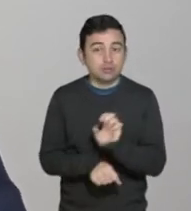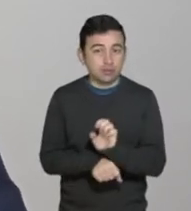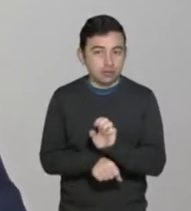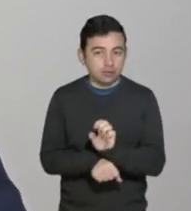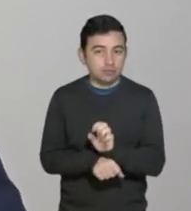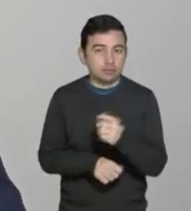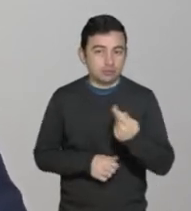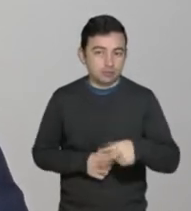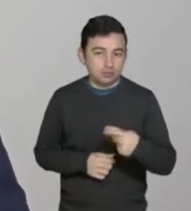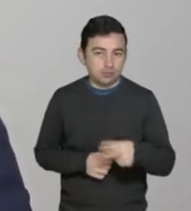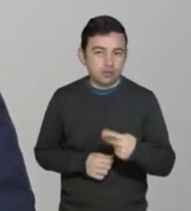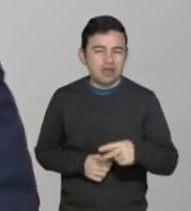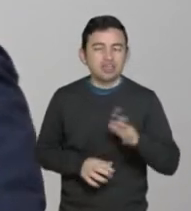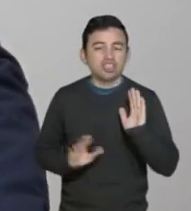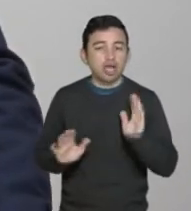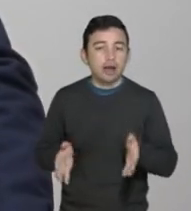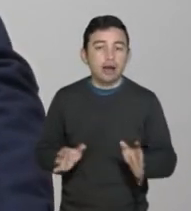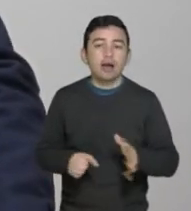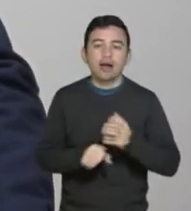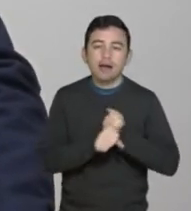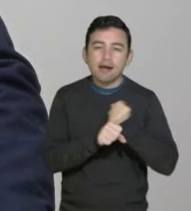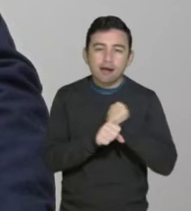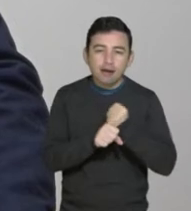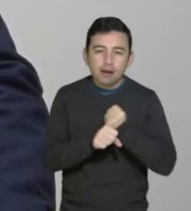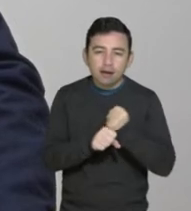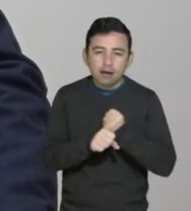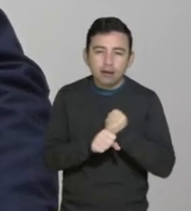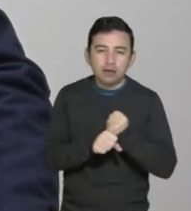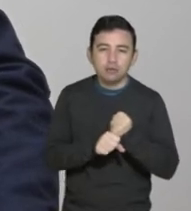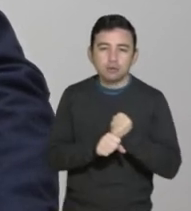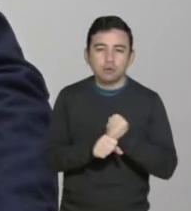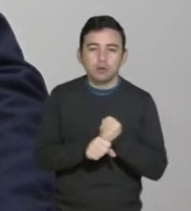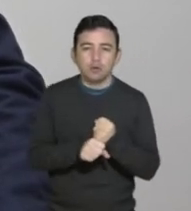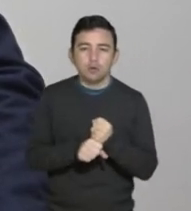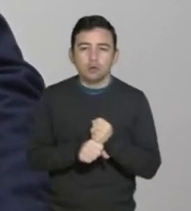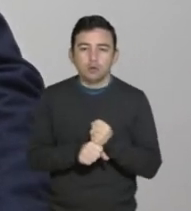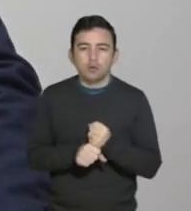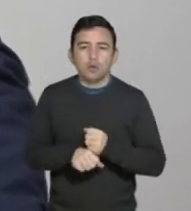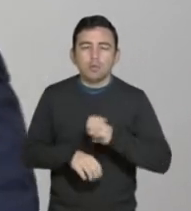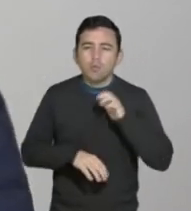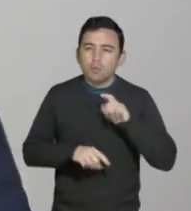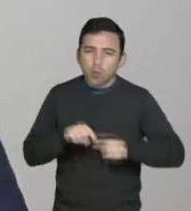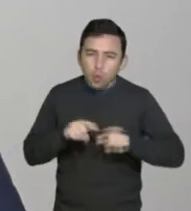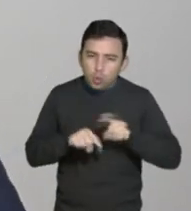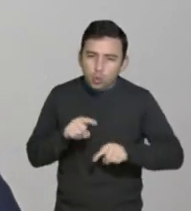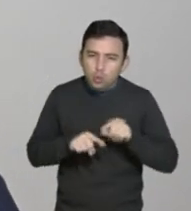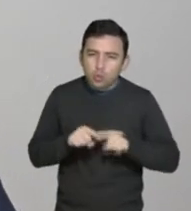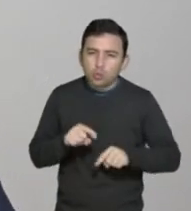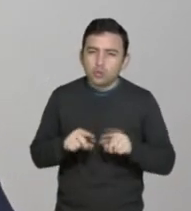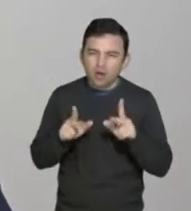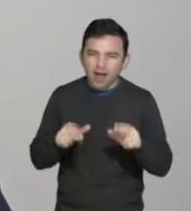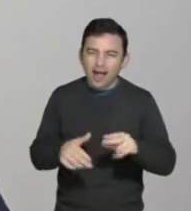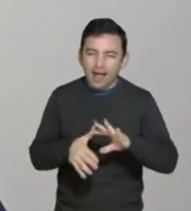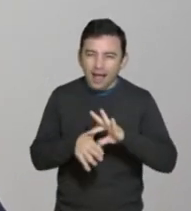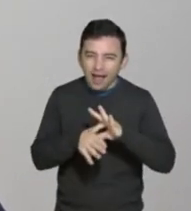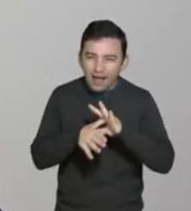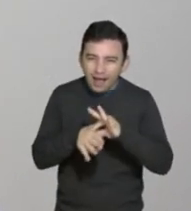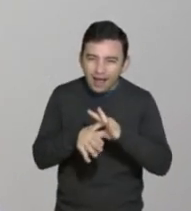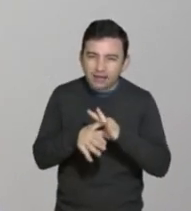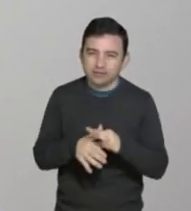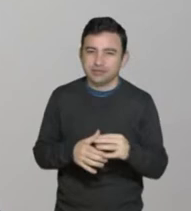anos, os produtos como carnes, ovos,